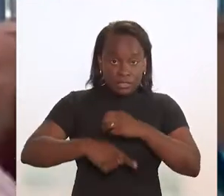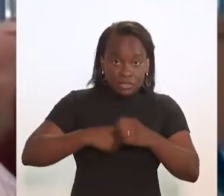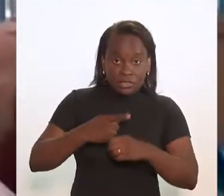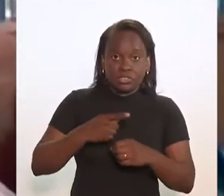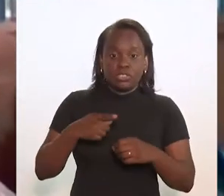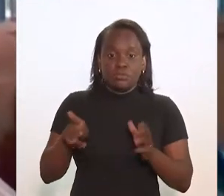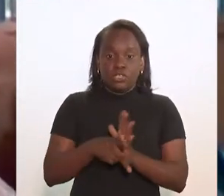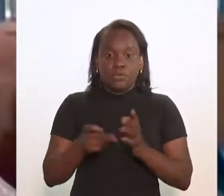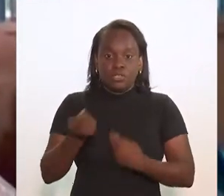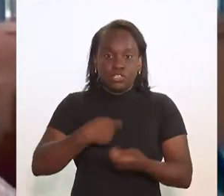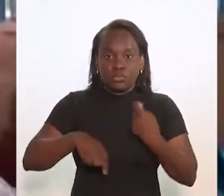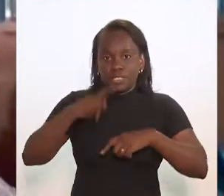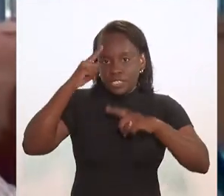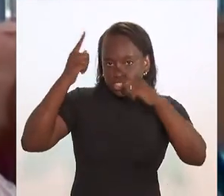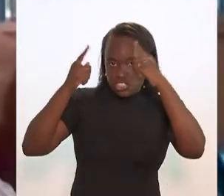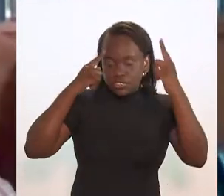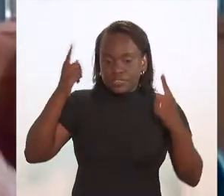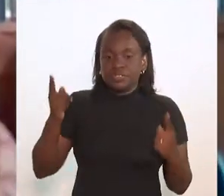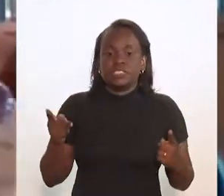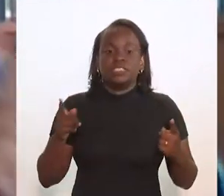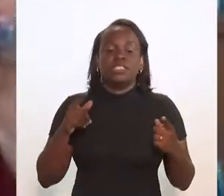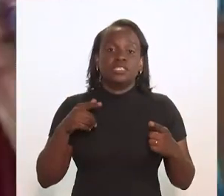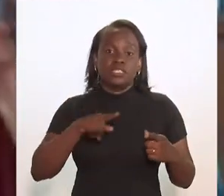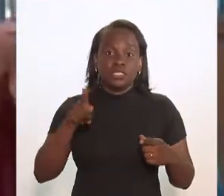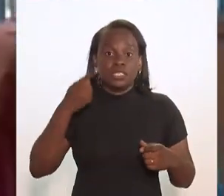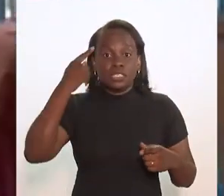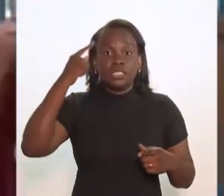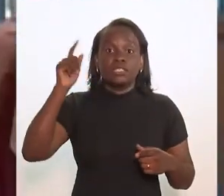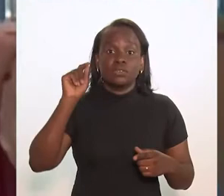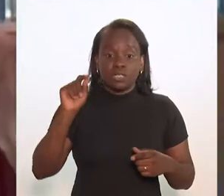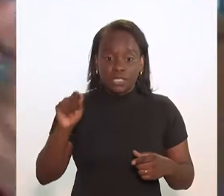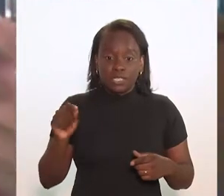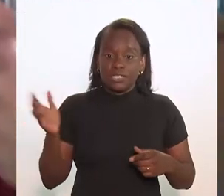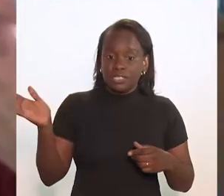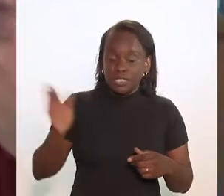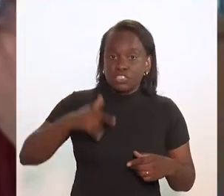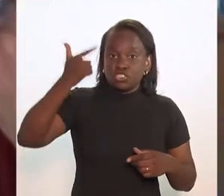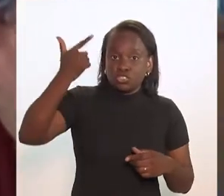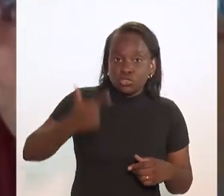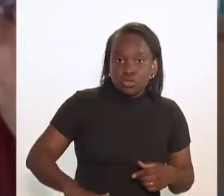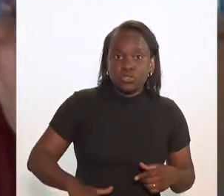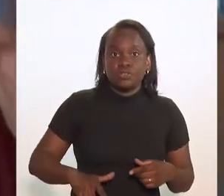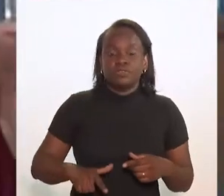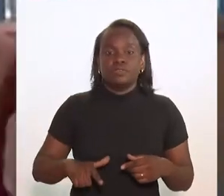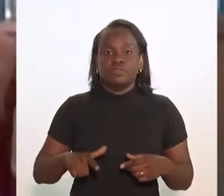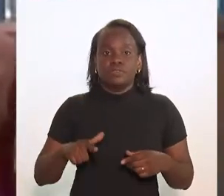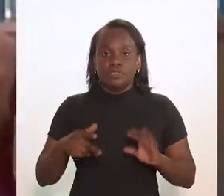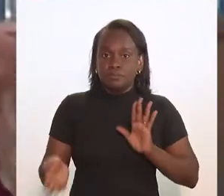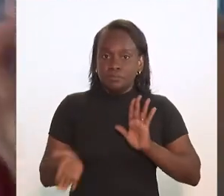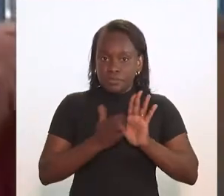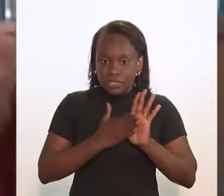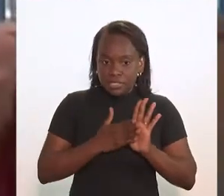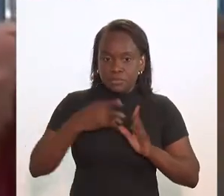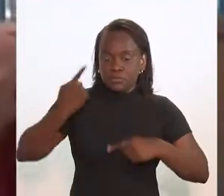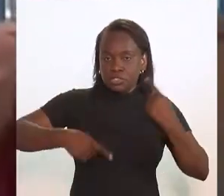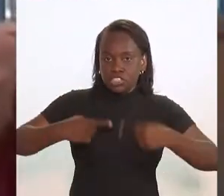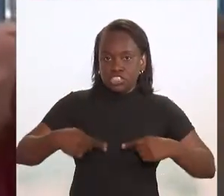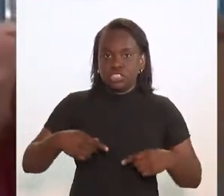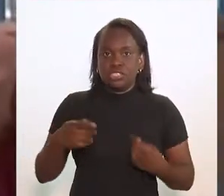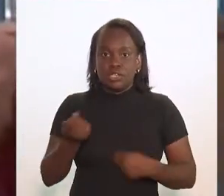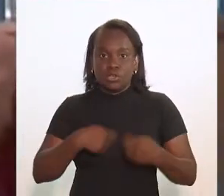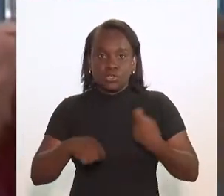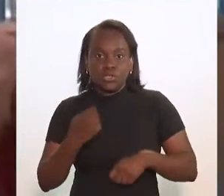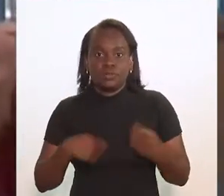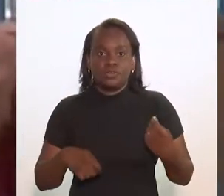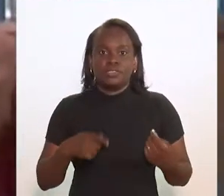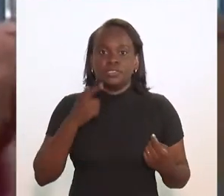Ano Internacional da Economia Criativa. A intenção foi trazer de novo para a pauta